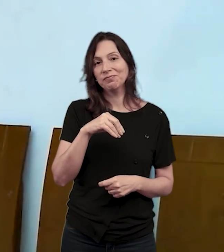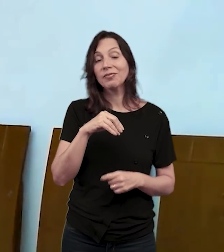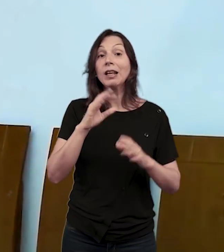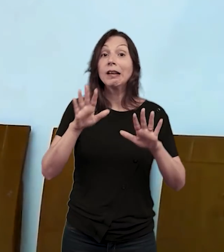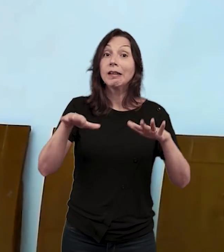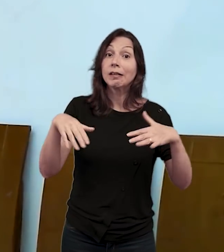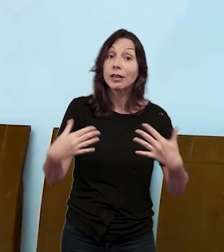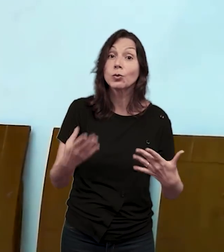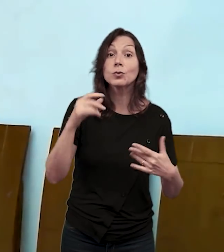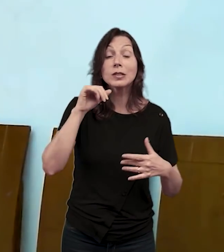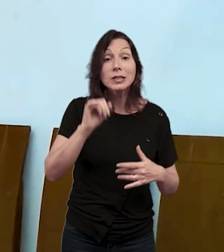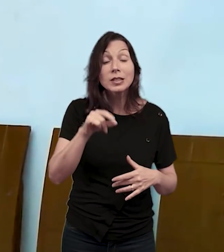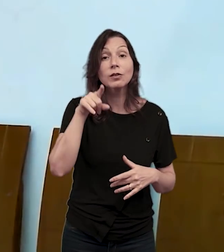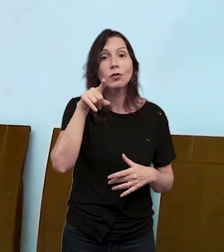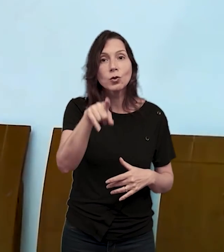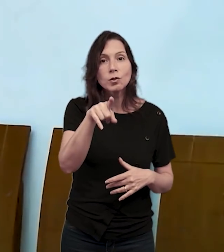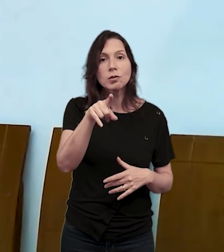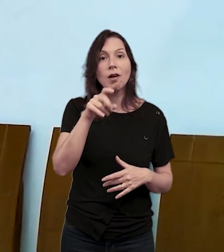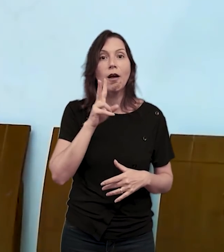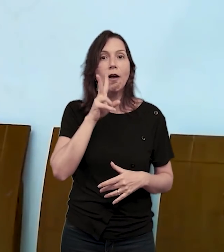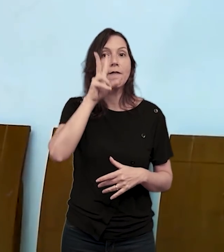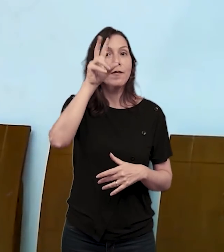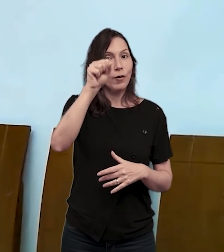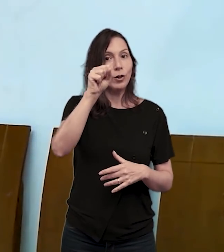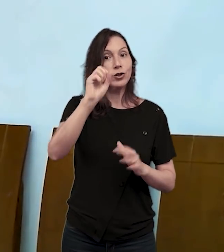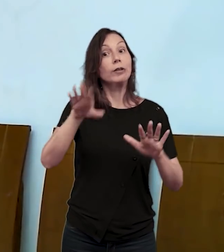Então, se você é forte, aí você é muito fraco mesmo.